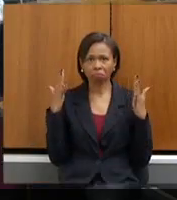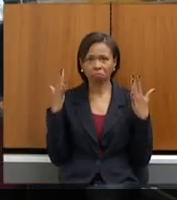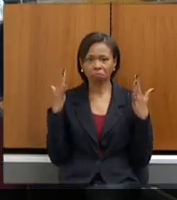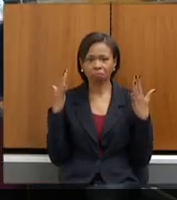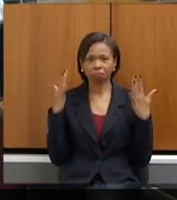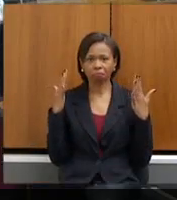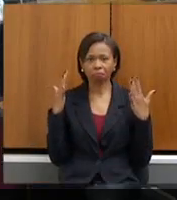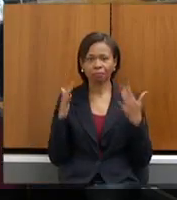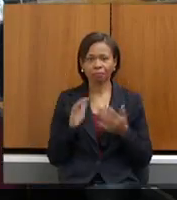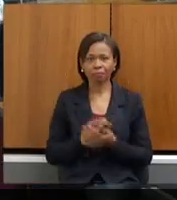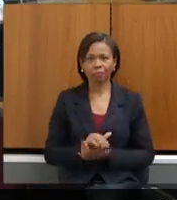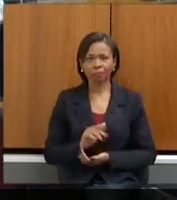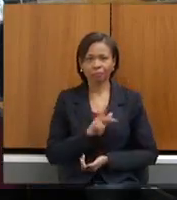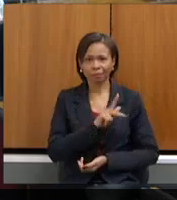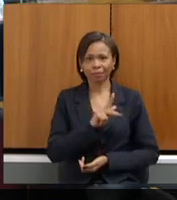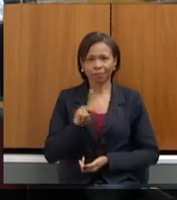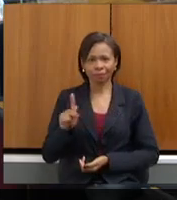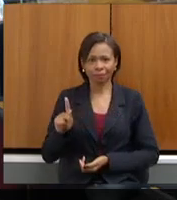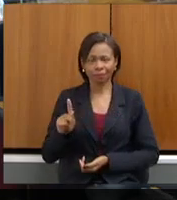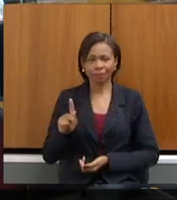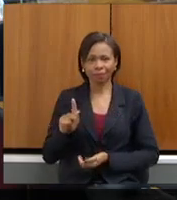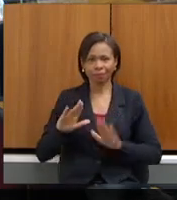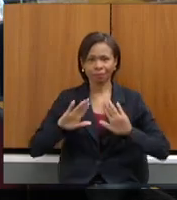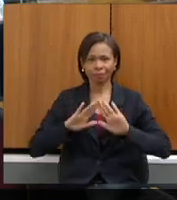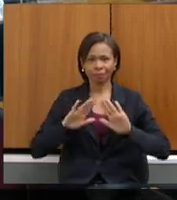e o presidente da Assembleia Deputado Agostinho Patrus em C